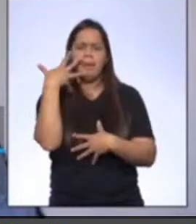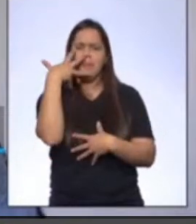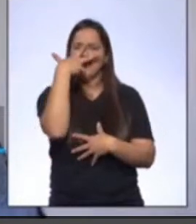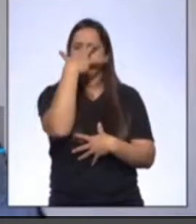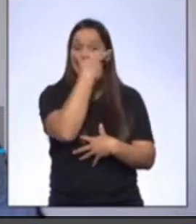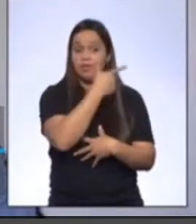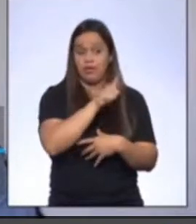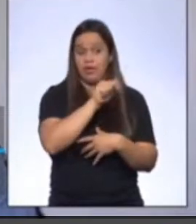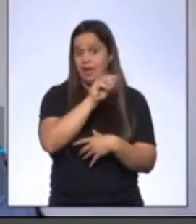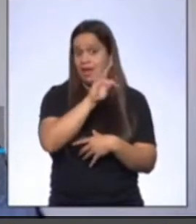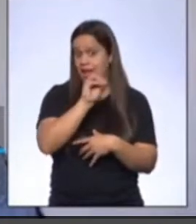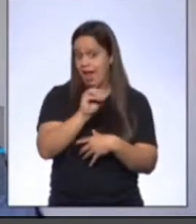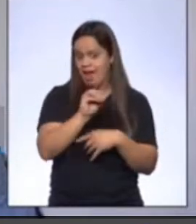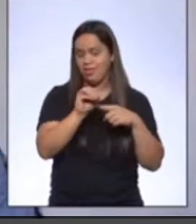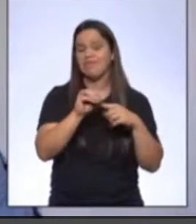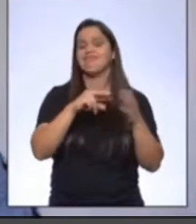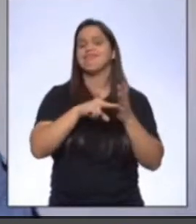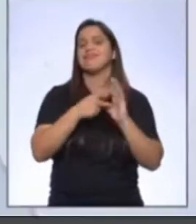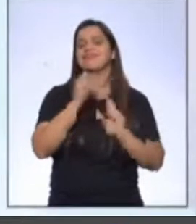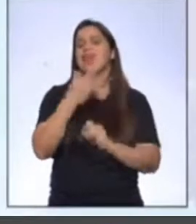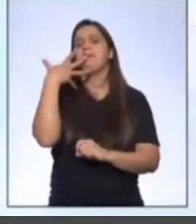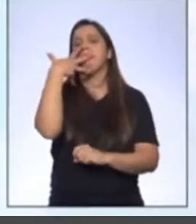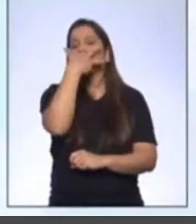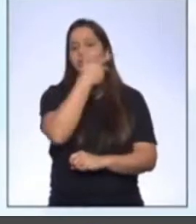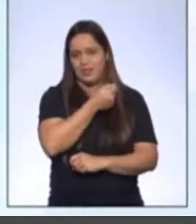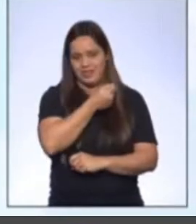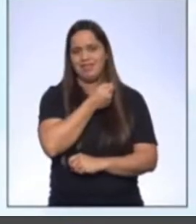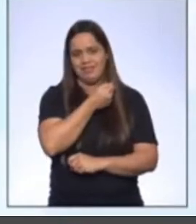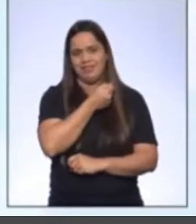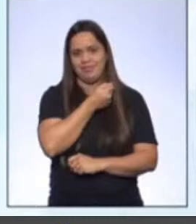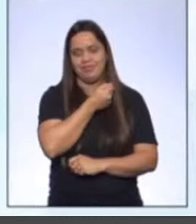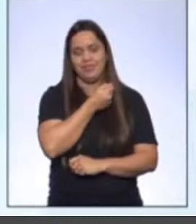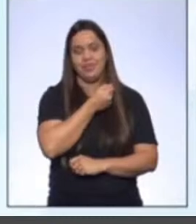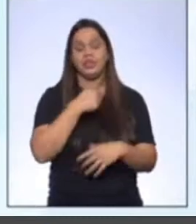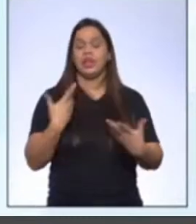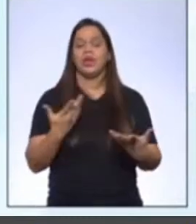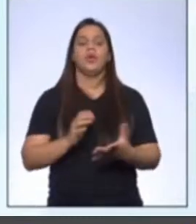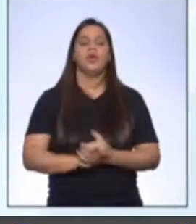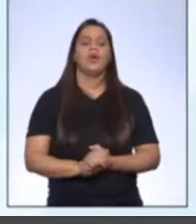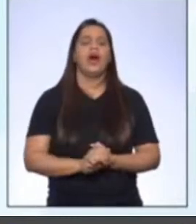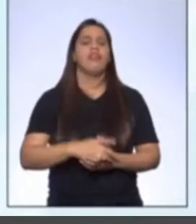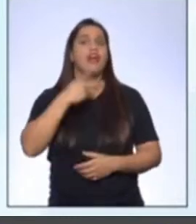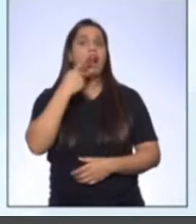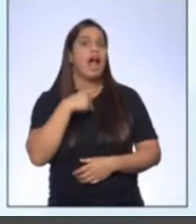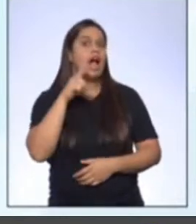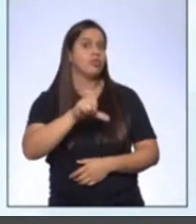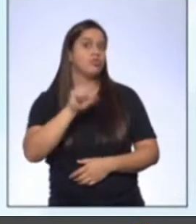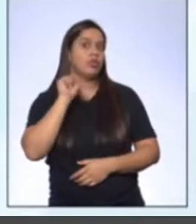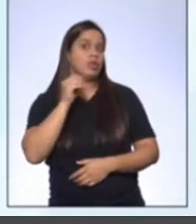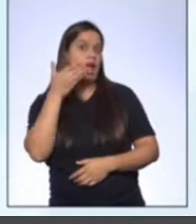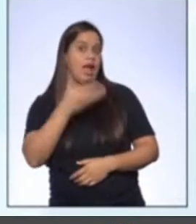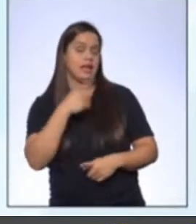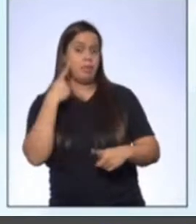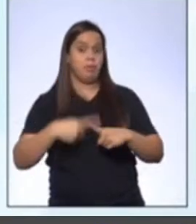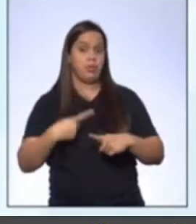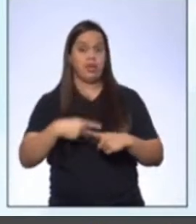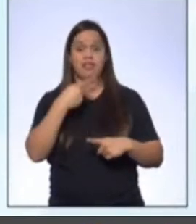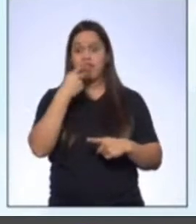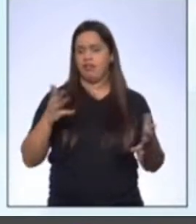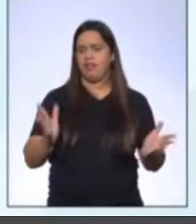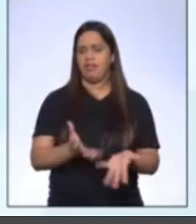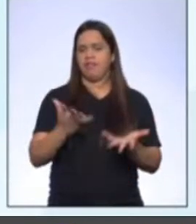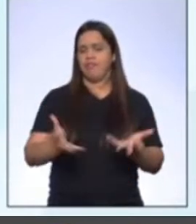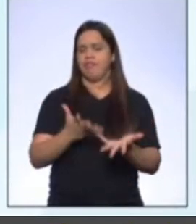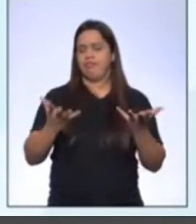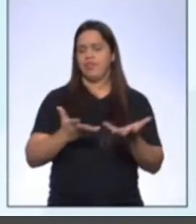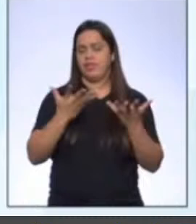Estimular banho e tosa de gatos e cachorros. Ora, você pode falar assim, eu marquei essa, porque está falando de estimular o banho e